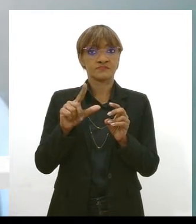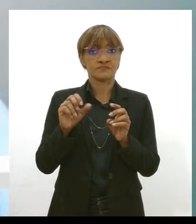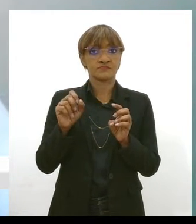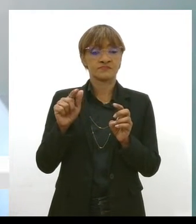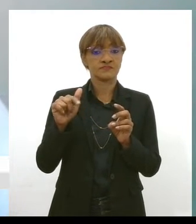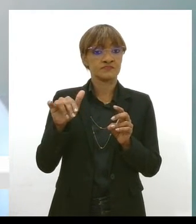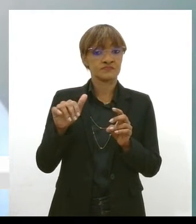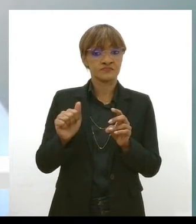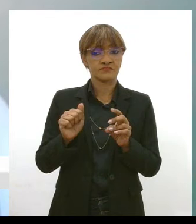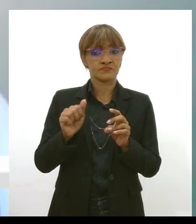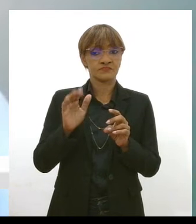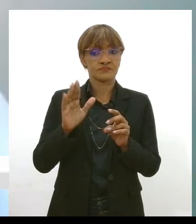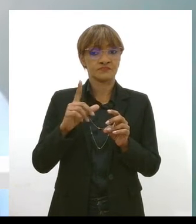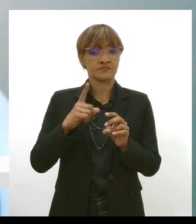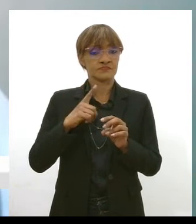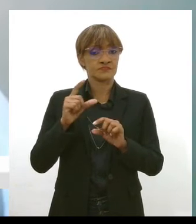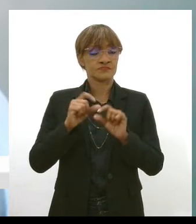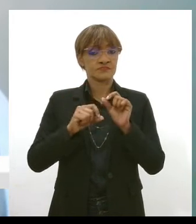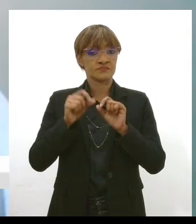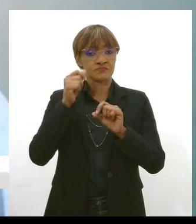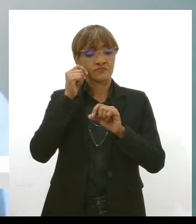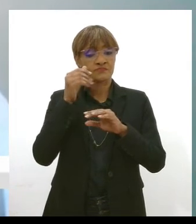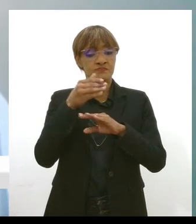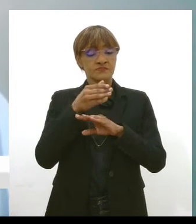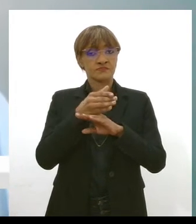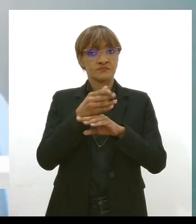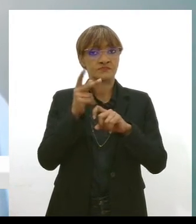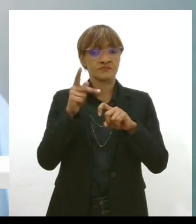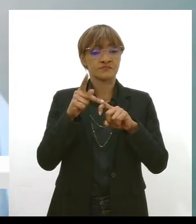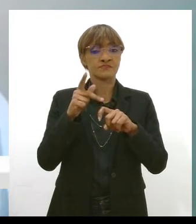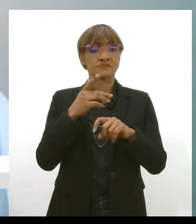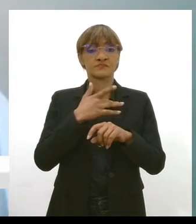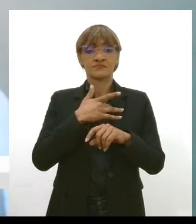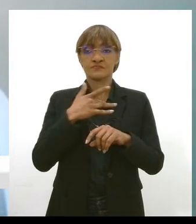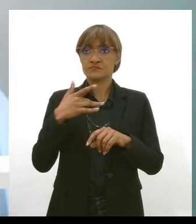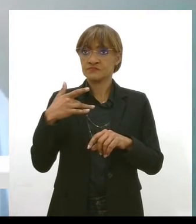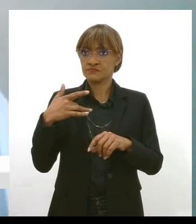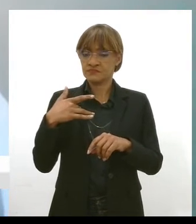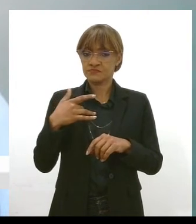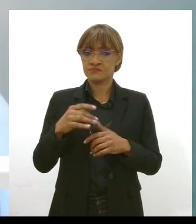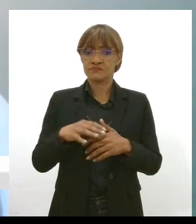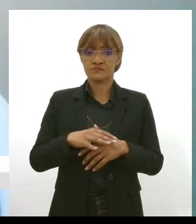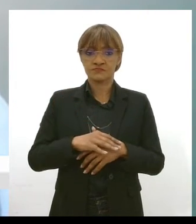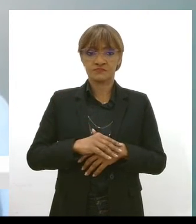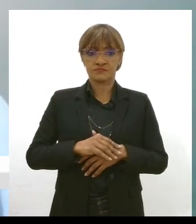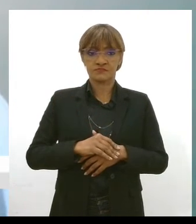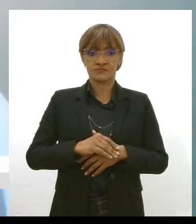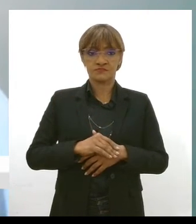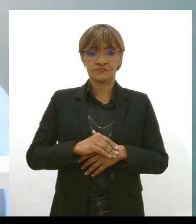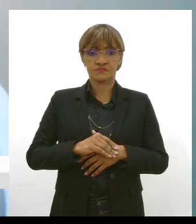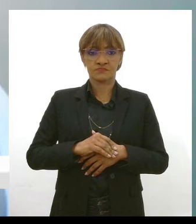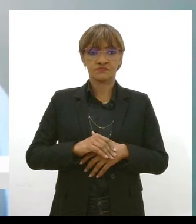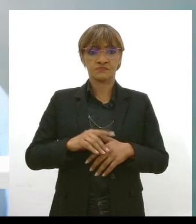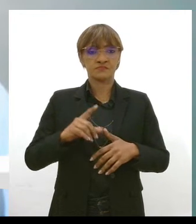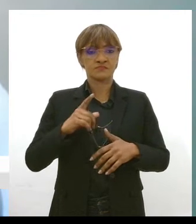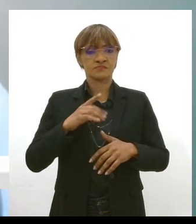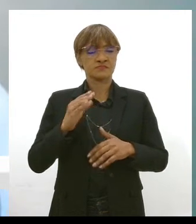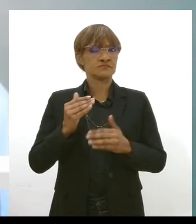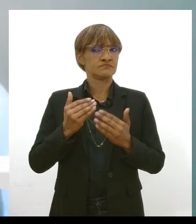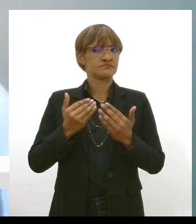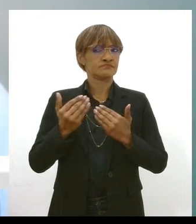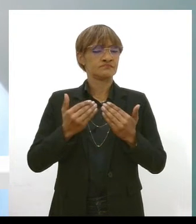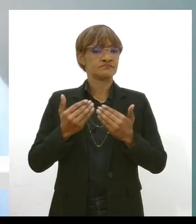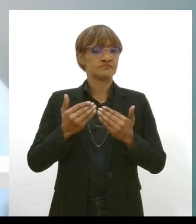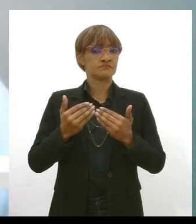na unidade básica de saúde e é identificado uma lesão suspeita, então